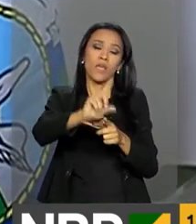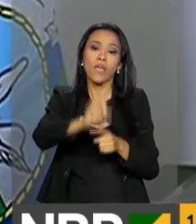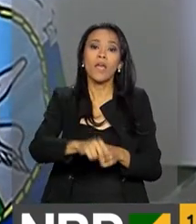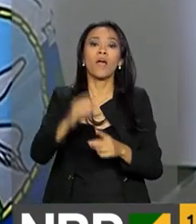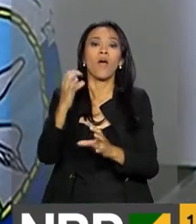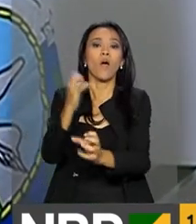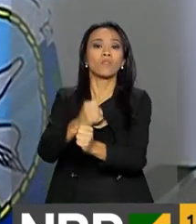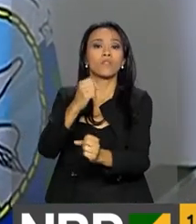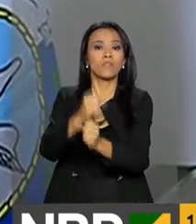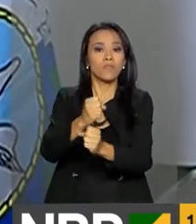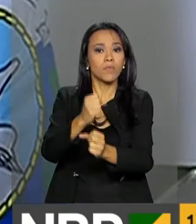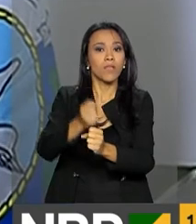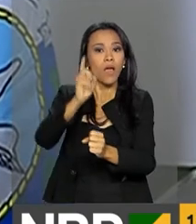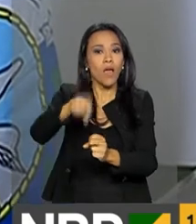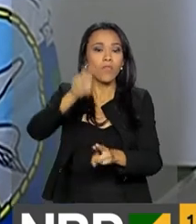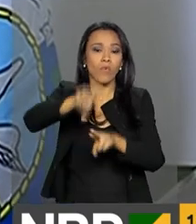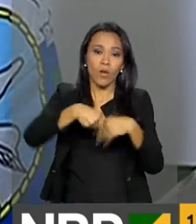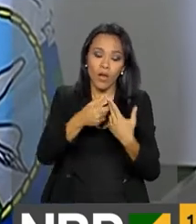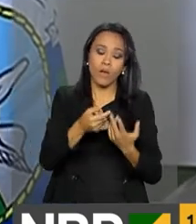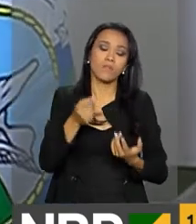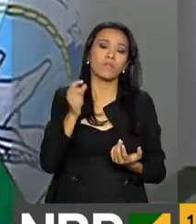vêm por força da preocupação